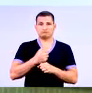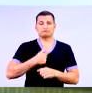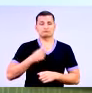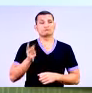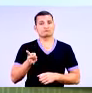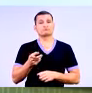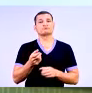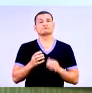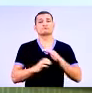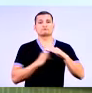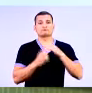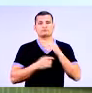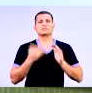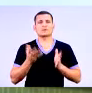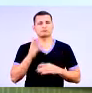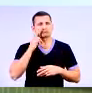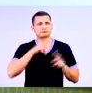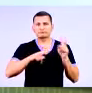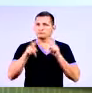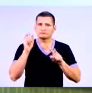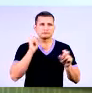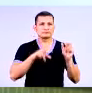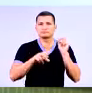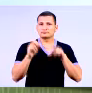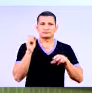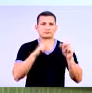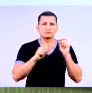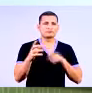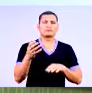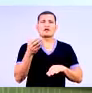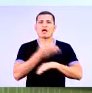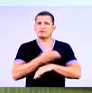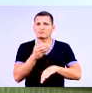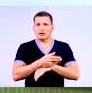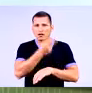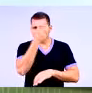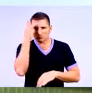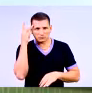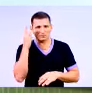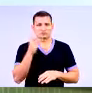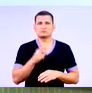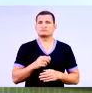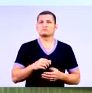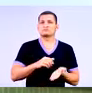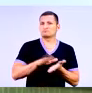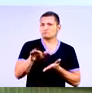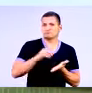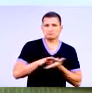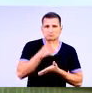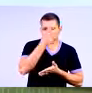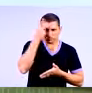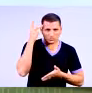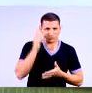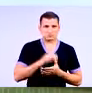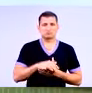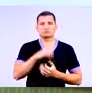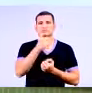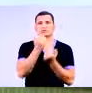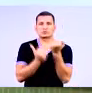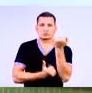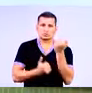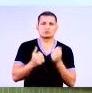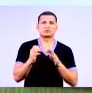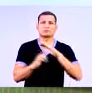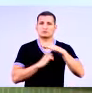vi muita gente entrar, muita gente sair, desde diretores da empresa, né? E a gente verifica que